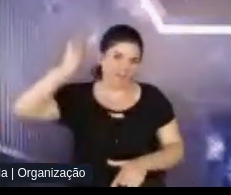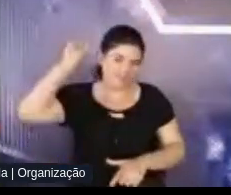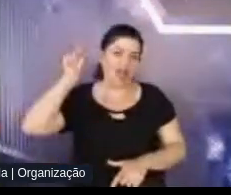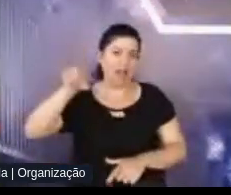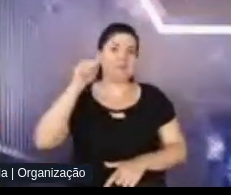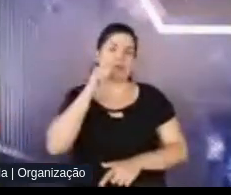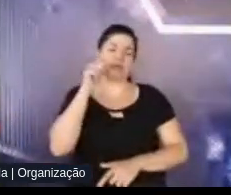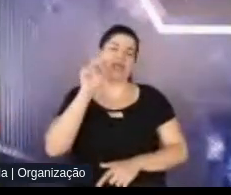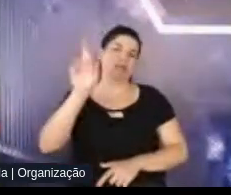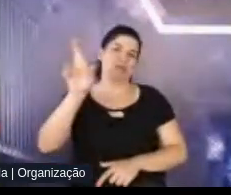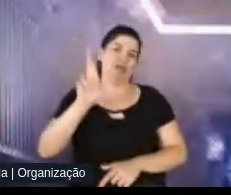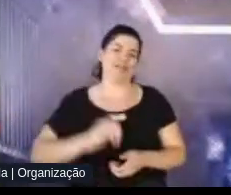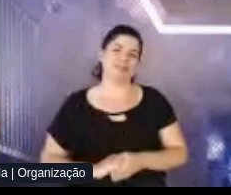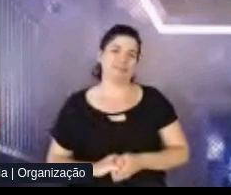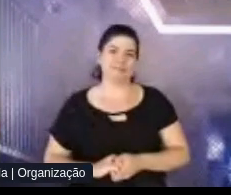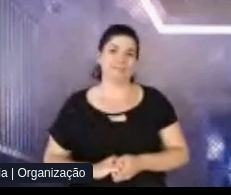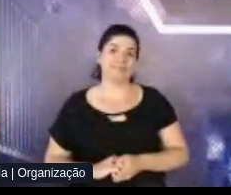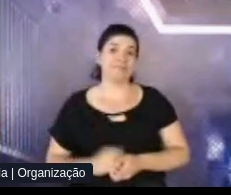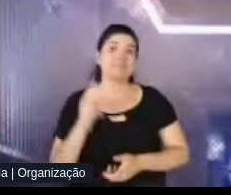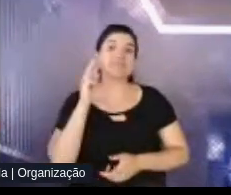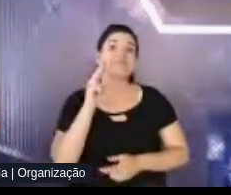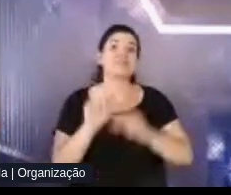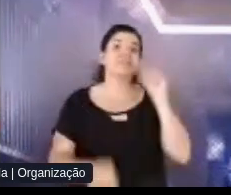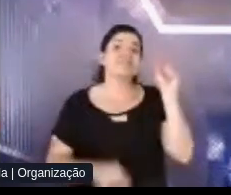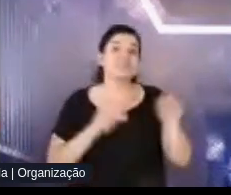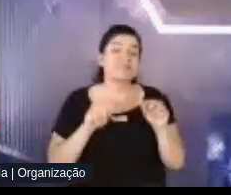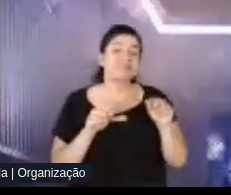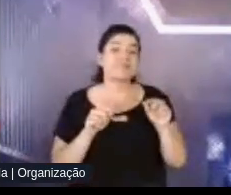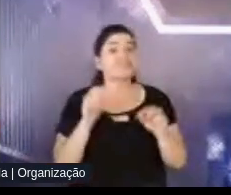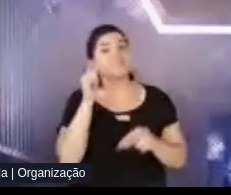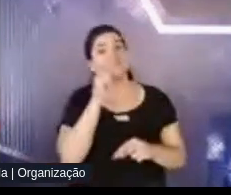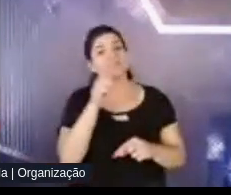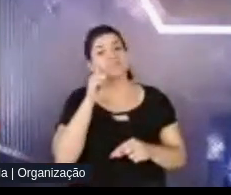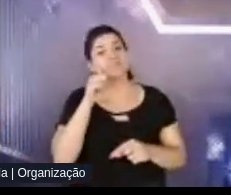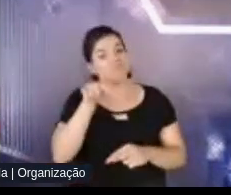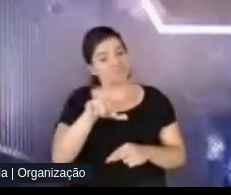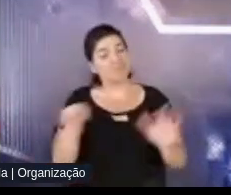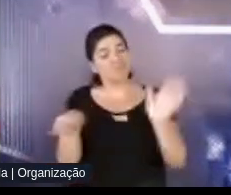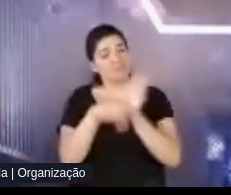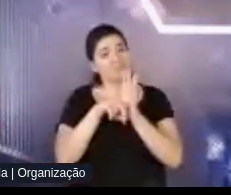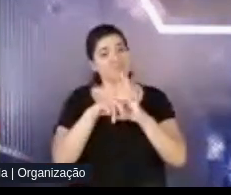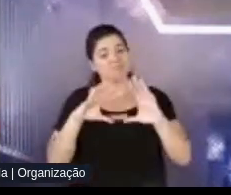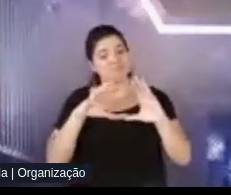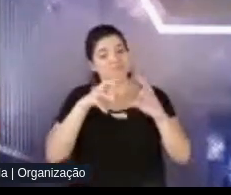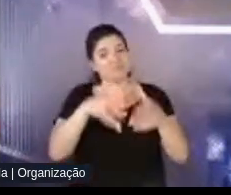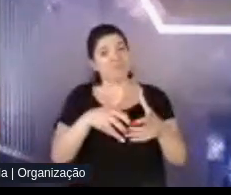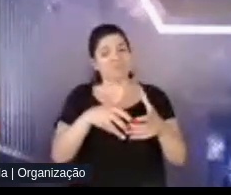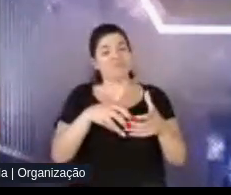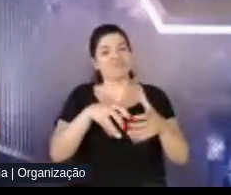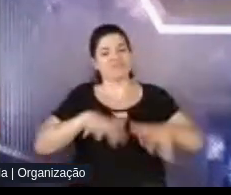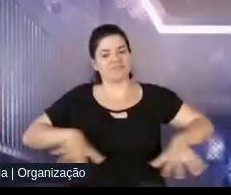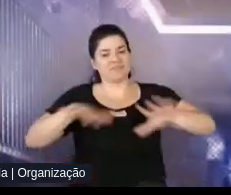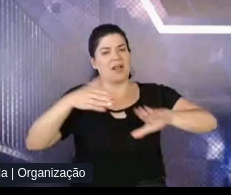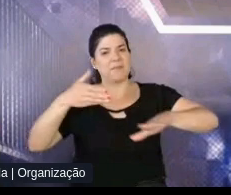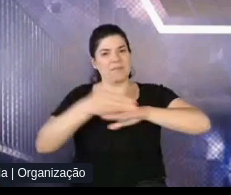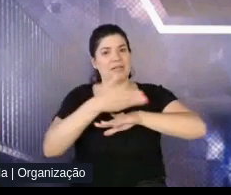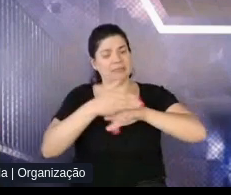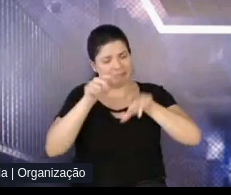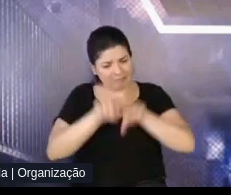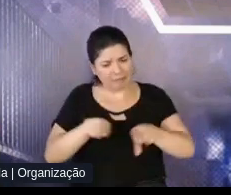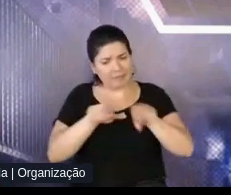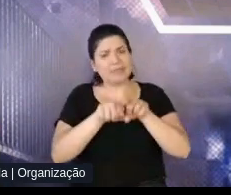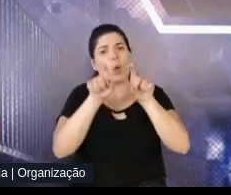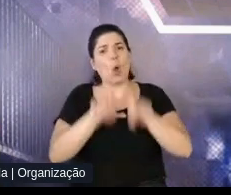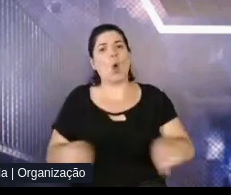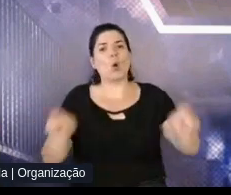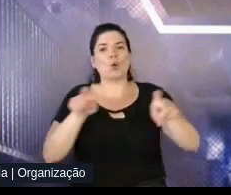Então, com certeza, a gente vê também que mulher ela faz parte desse universo. O lugar da mulher é na computação também.